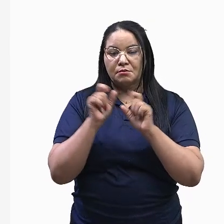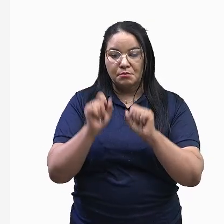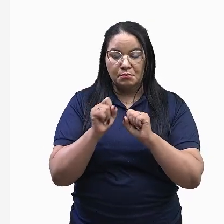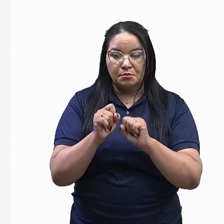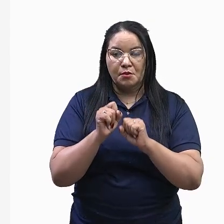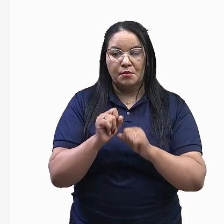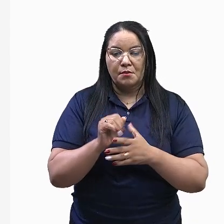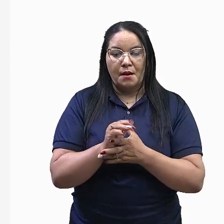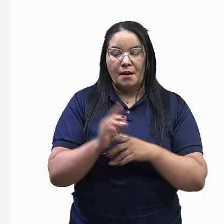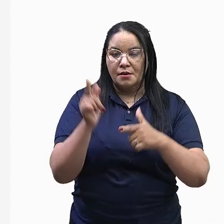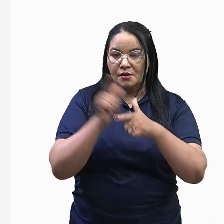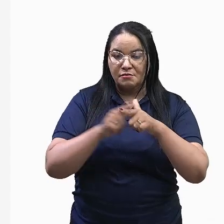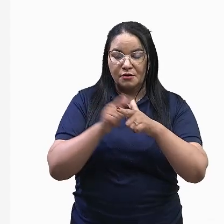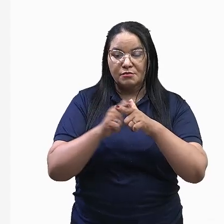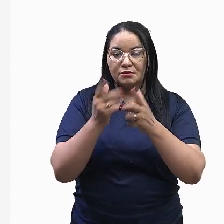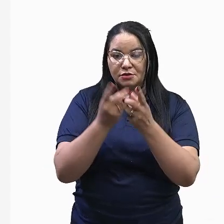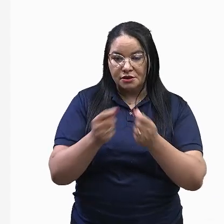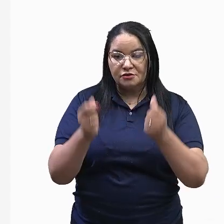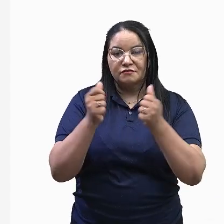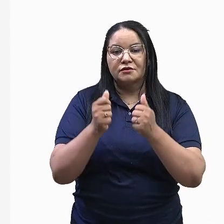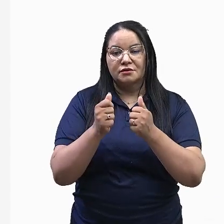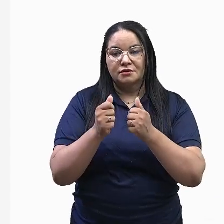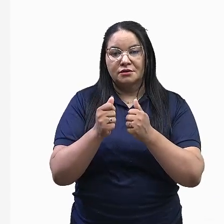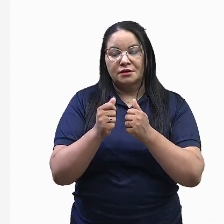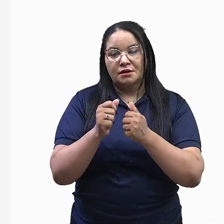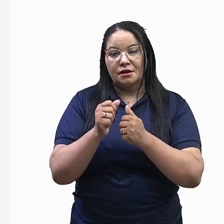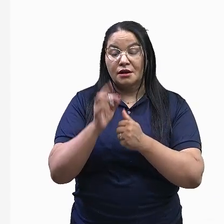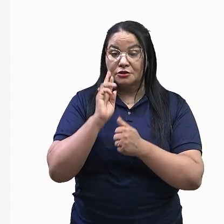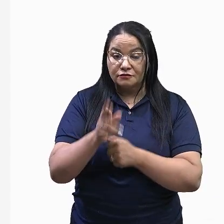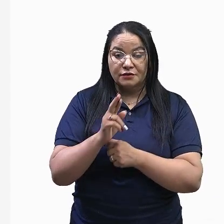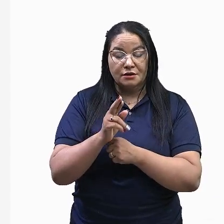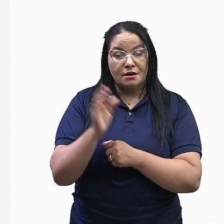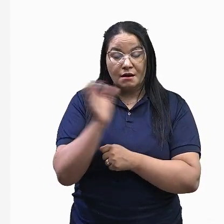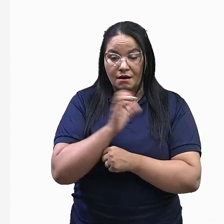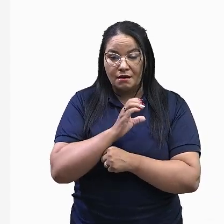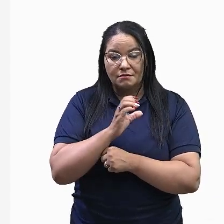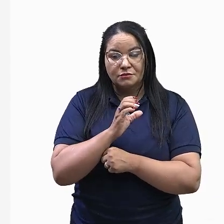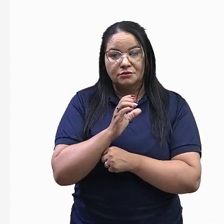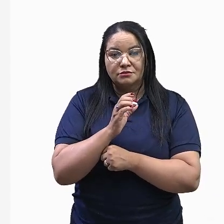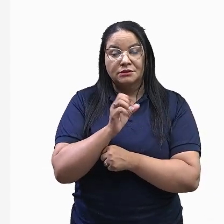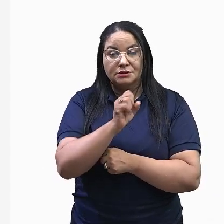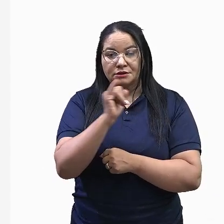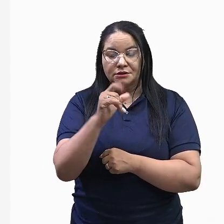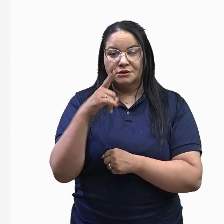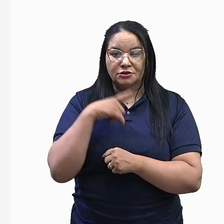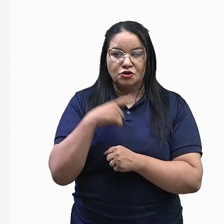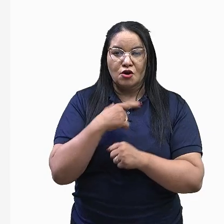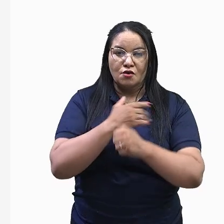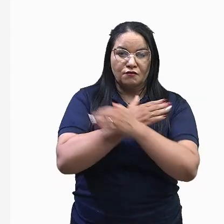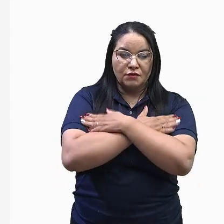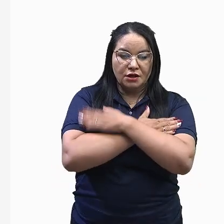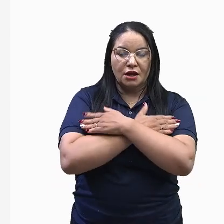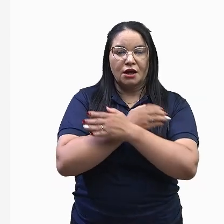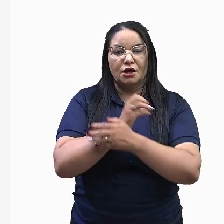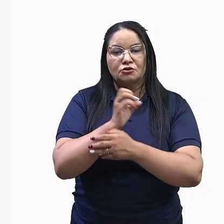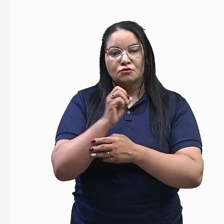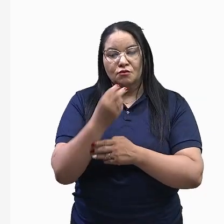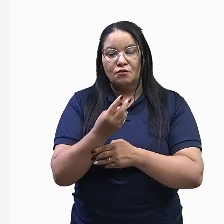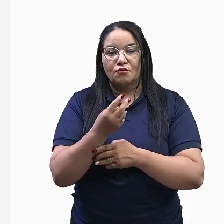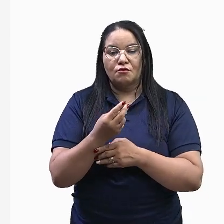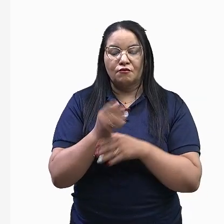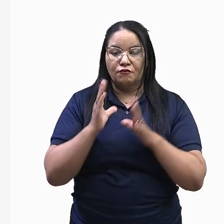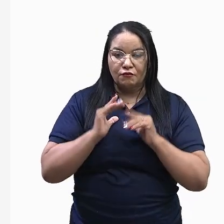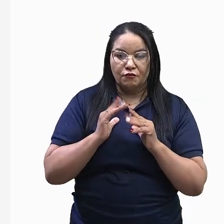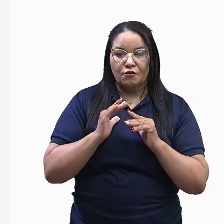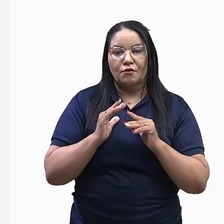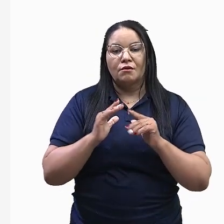resolver problemas assim rápidos, né? que ocorrem, como são o caso dos feriados, né? Dos pontos facultativos, ou